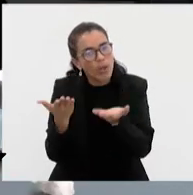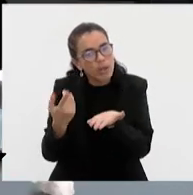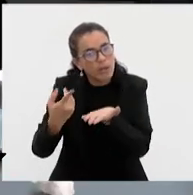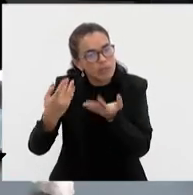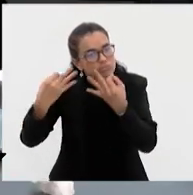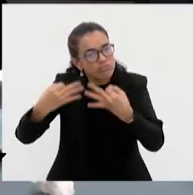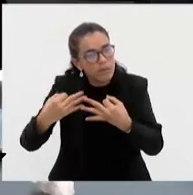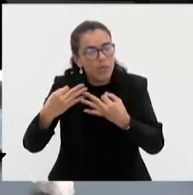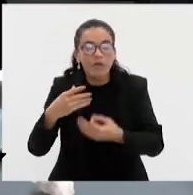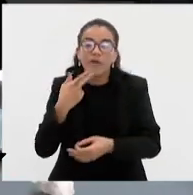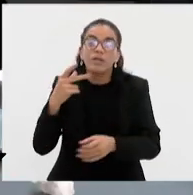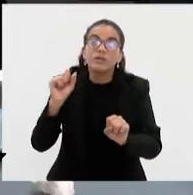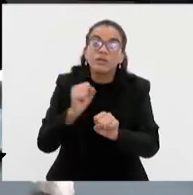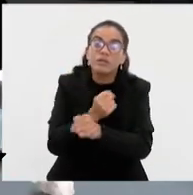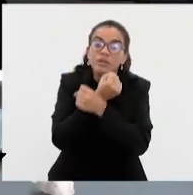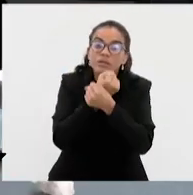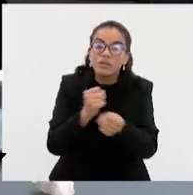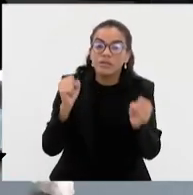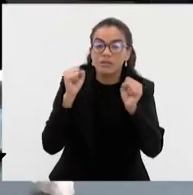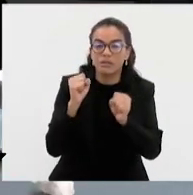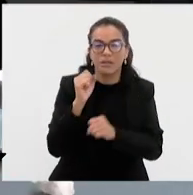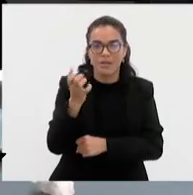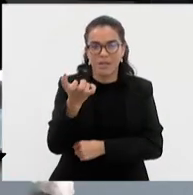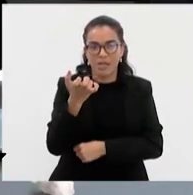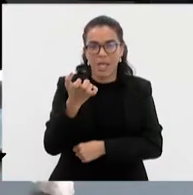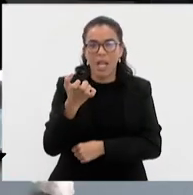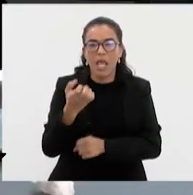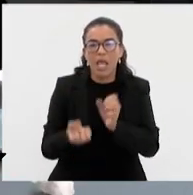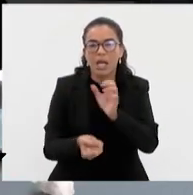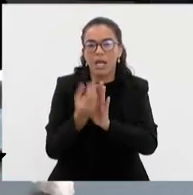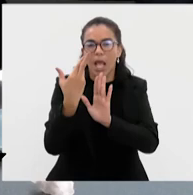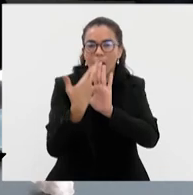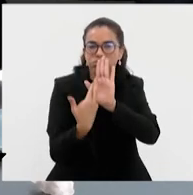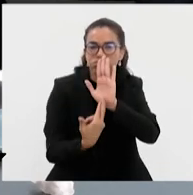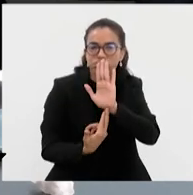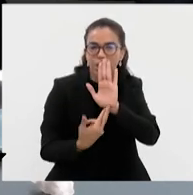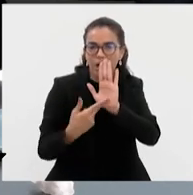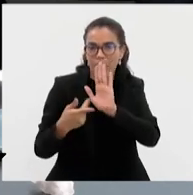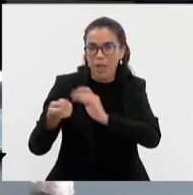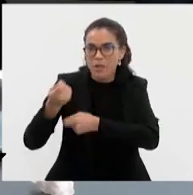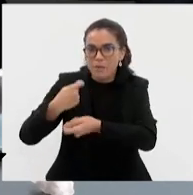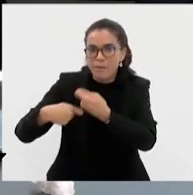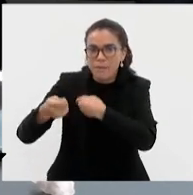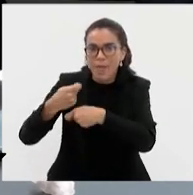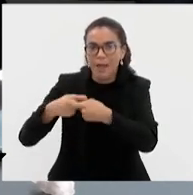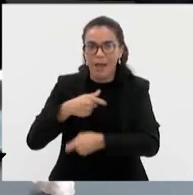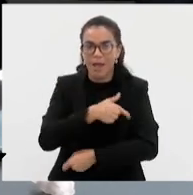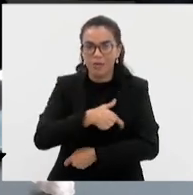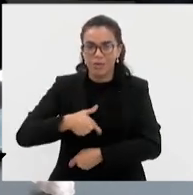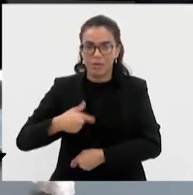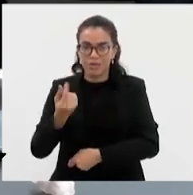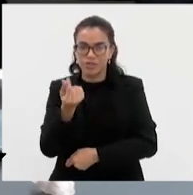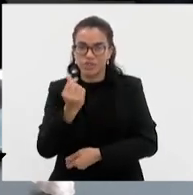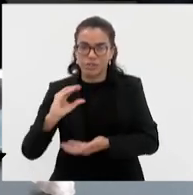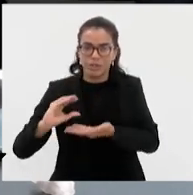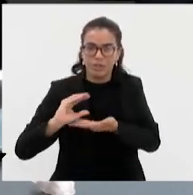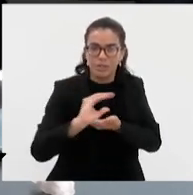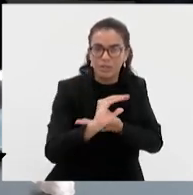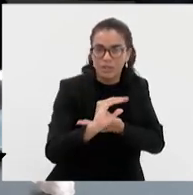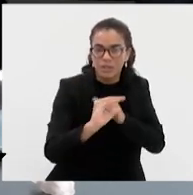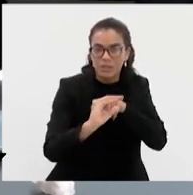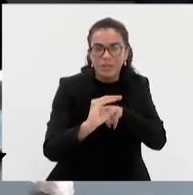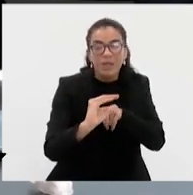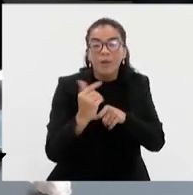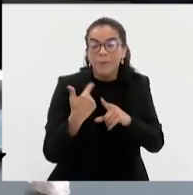que é impossível você querer regular o mercado de patrocínio. No